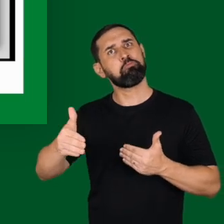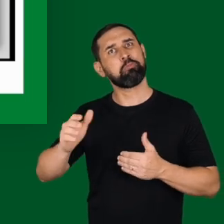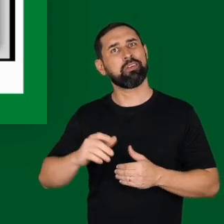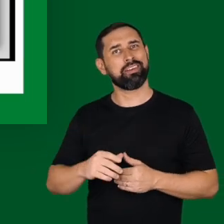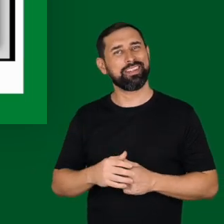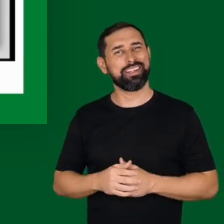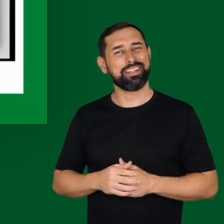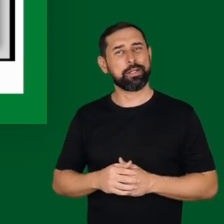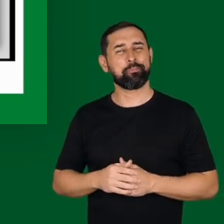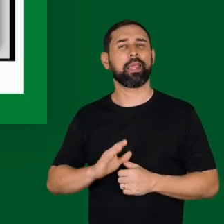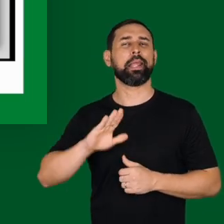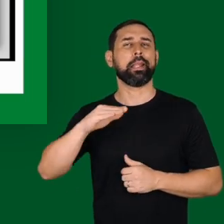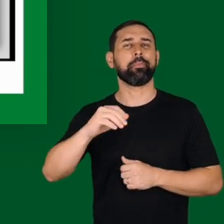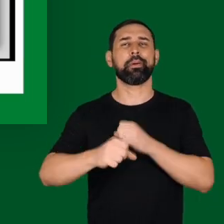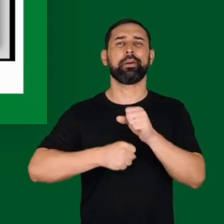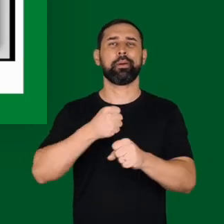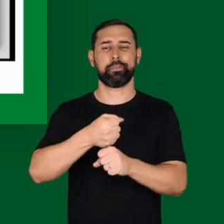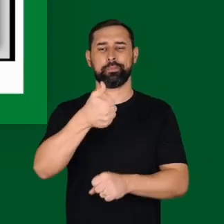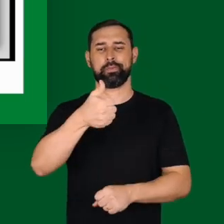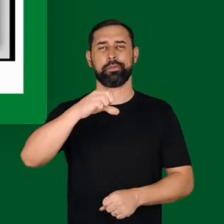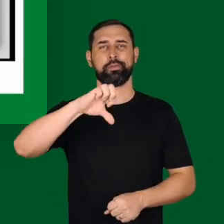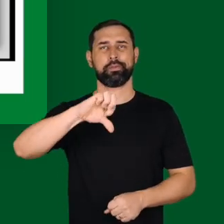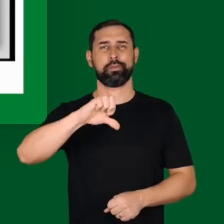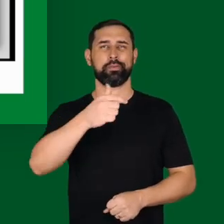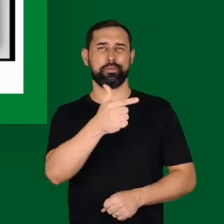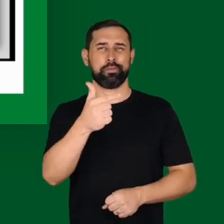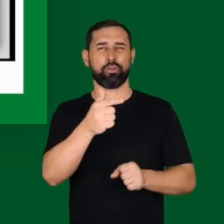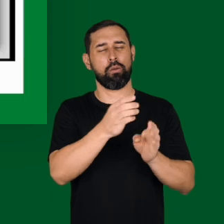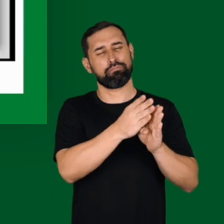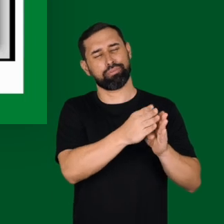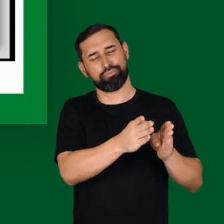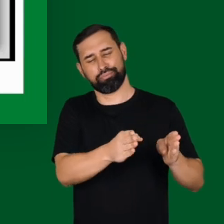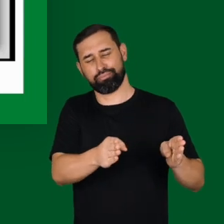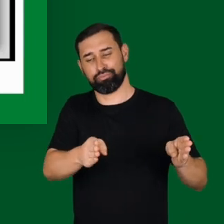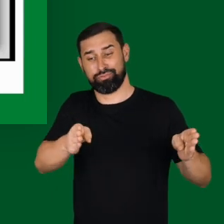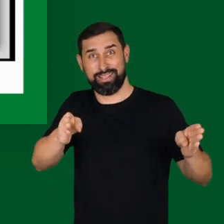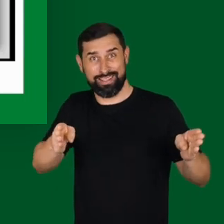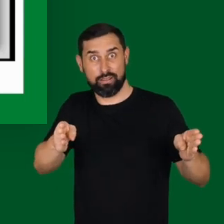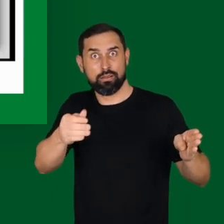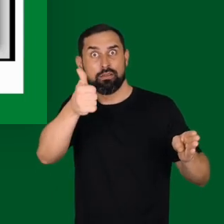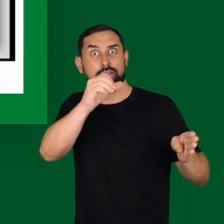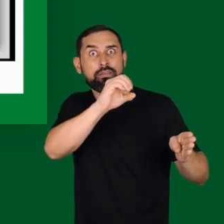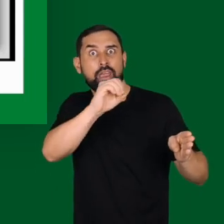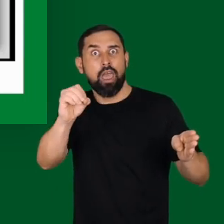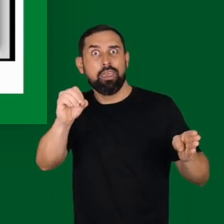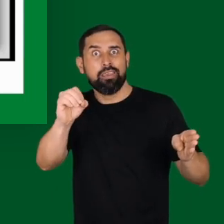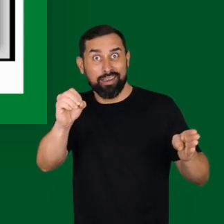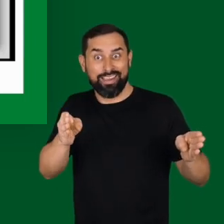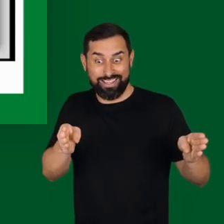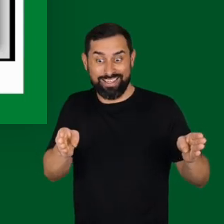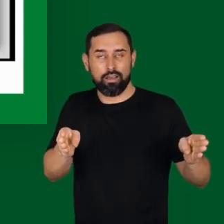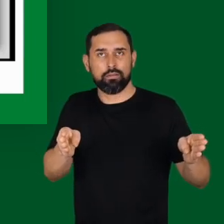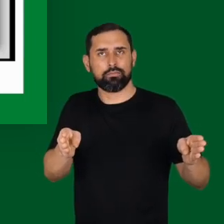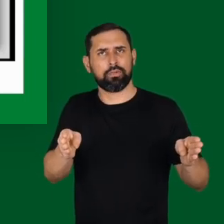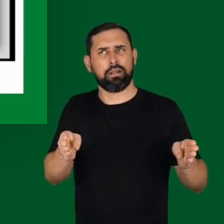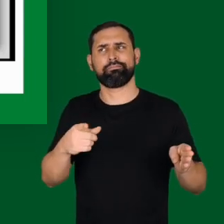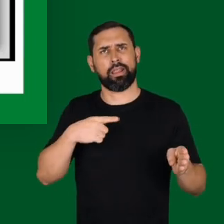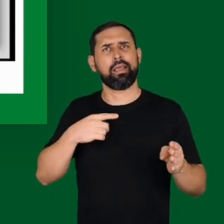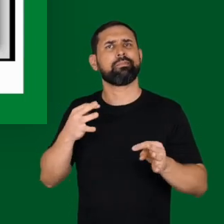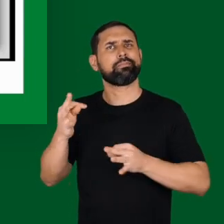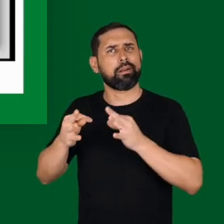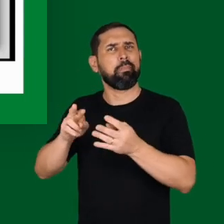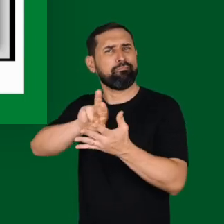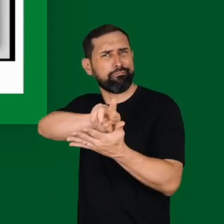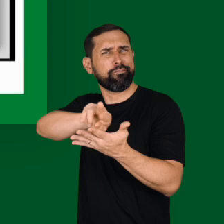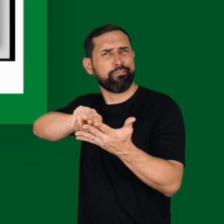bastante, graças à descoberta da insulina. Então, depois de 1922, ao longo de todos esses 100